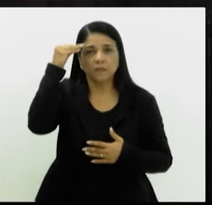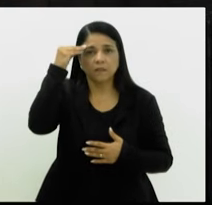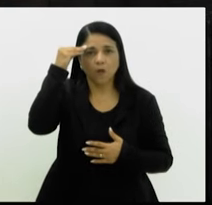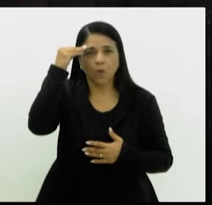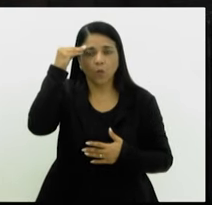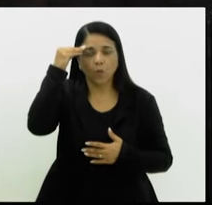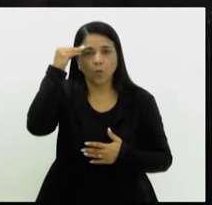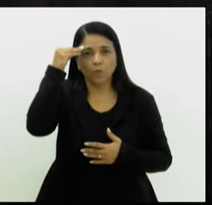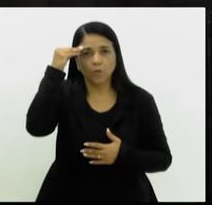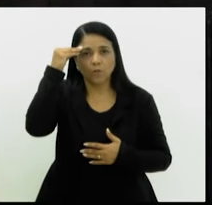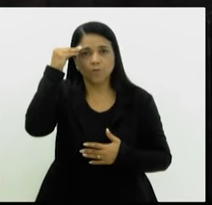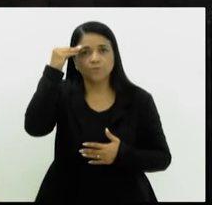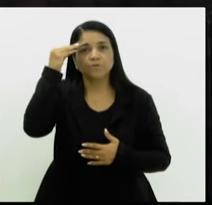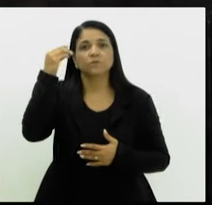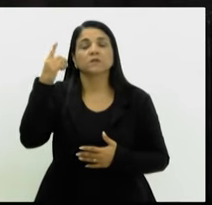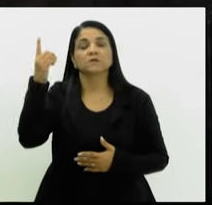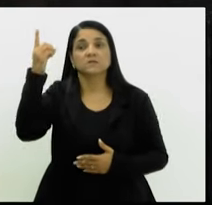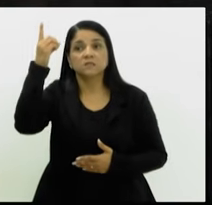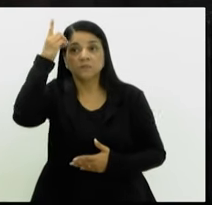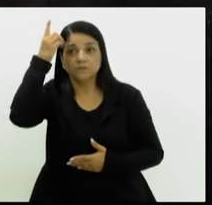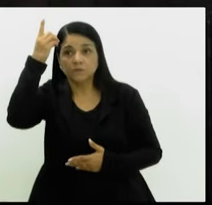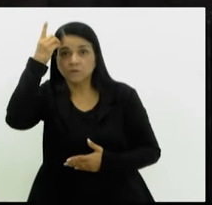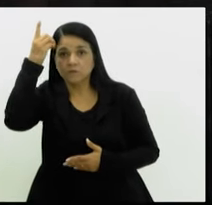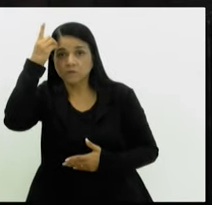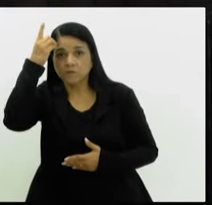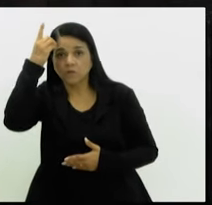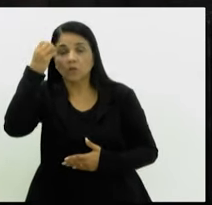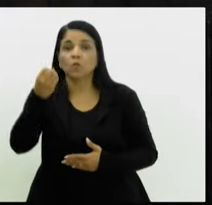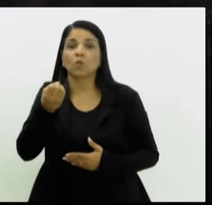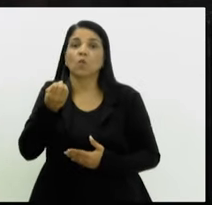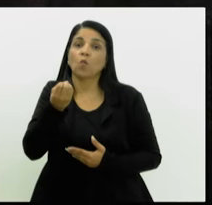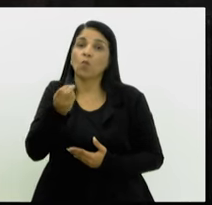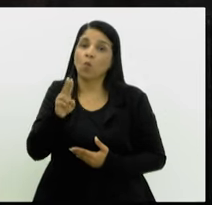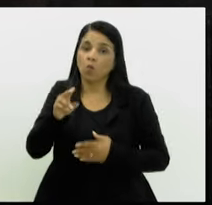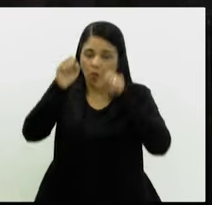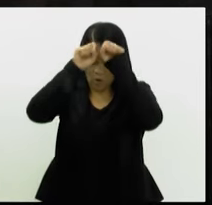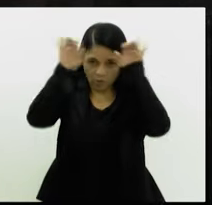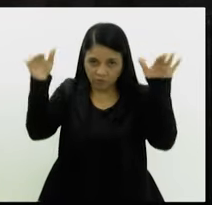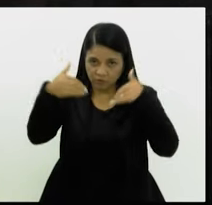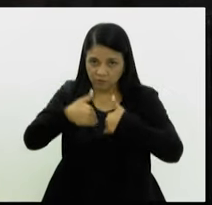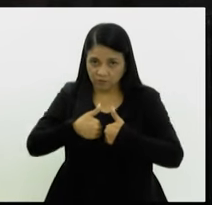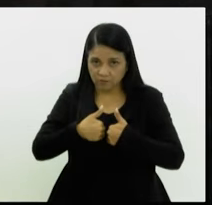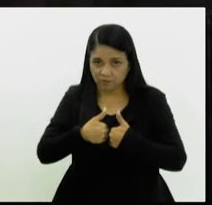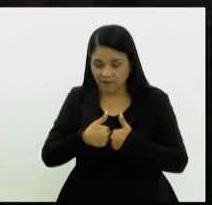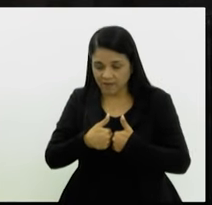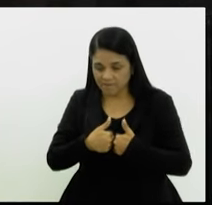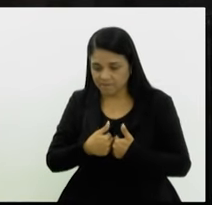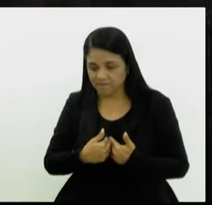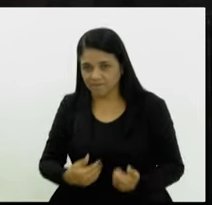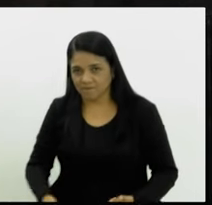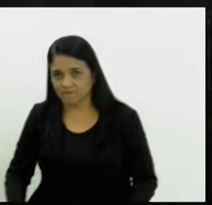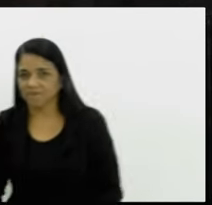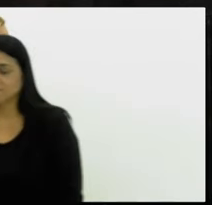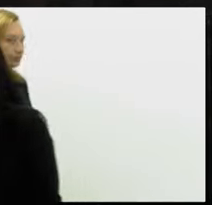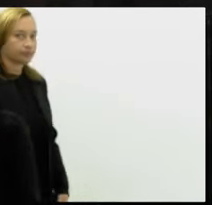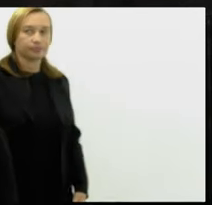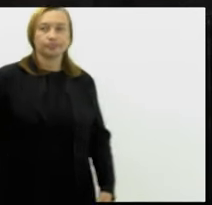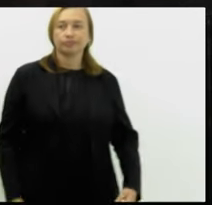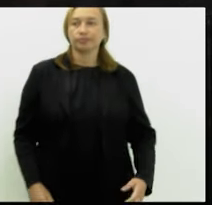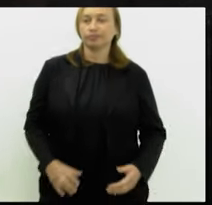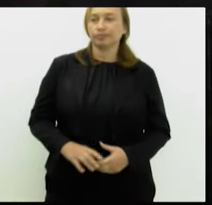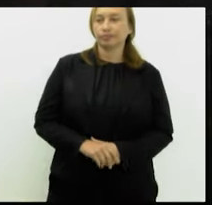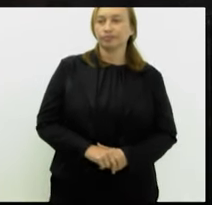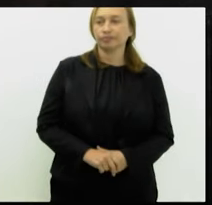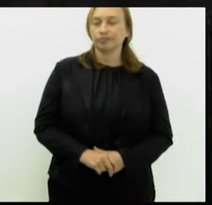ou profunda, síndrome de Down ou autistas. Porque, como os novos